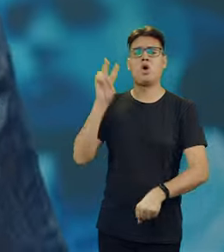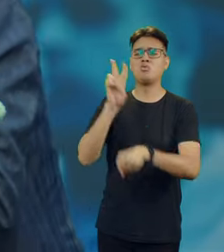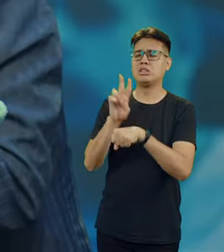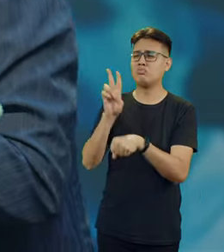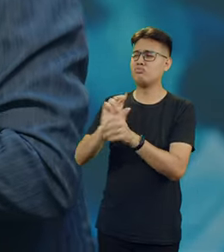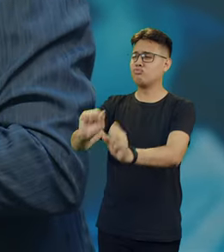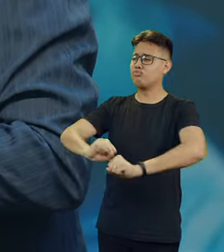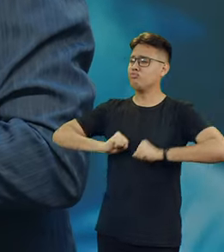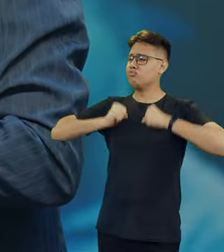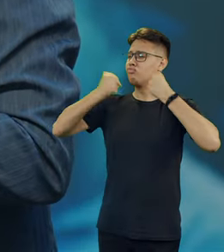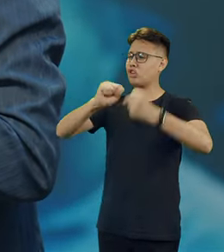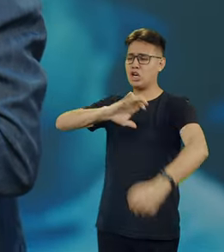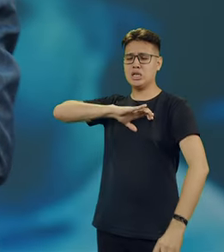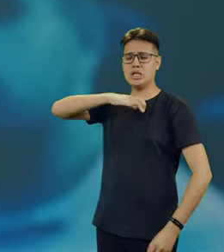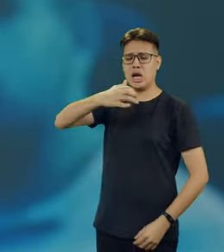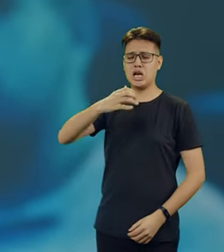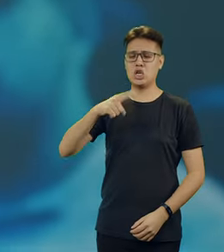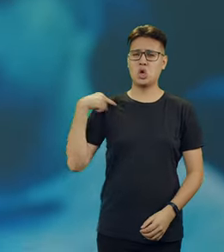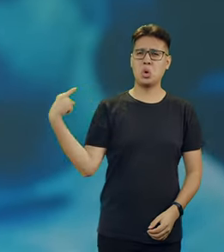valentia.